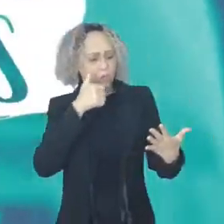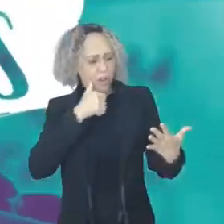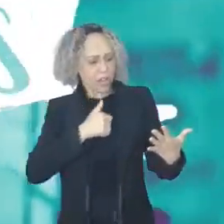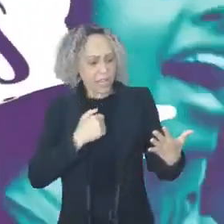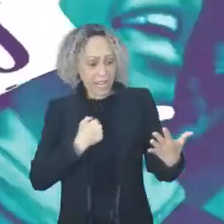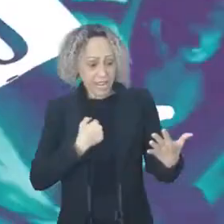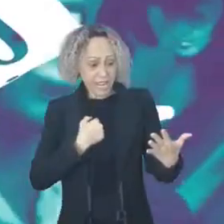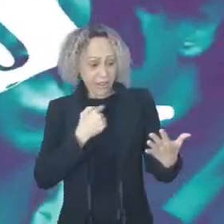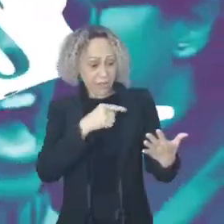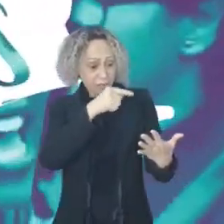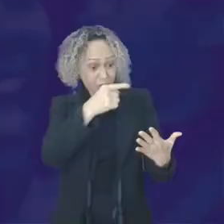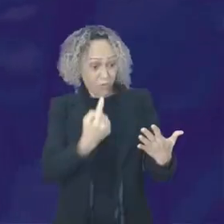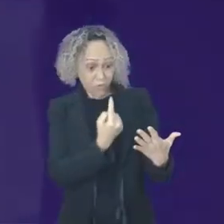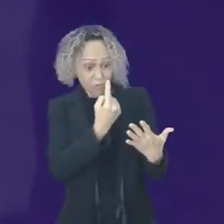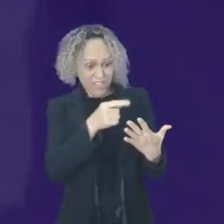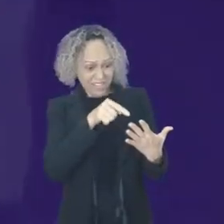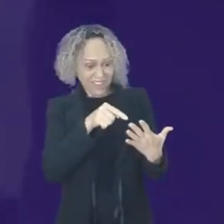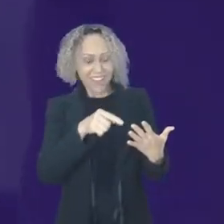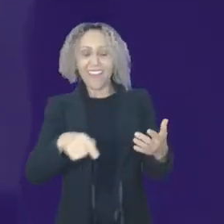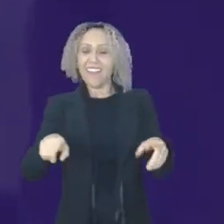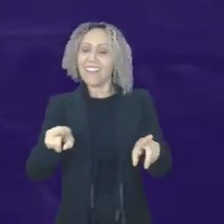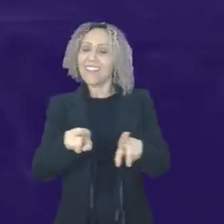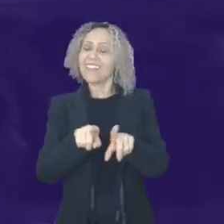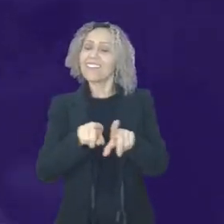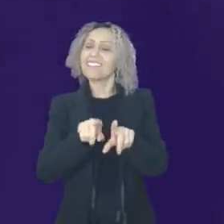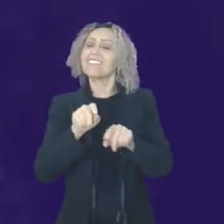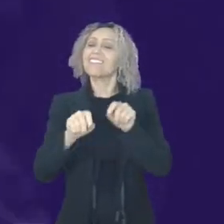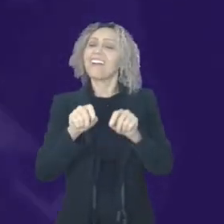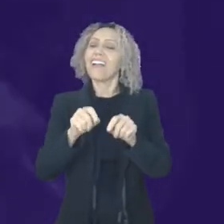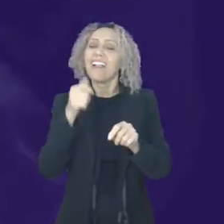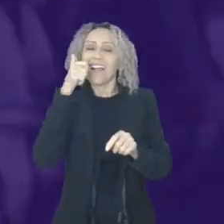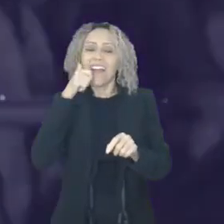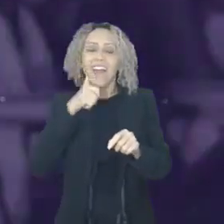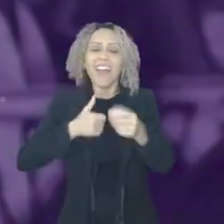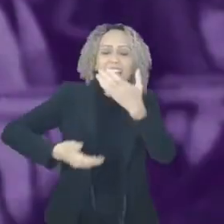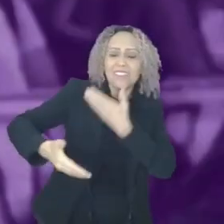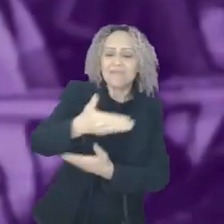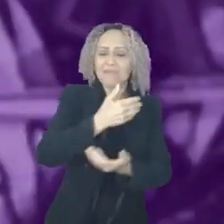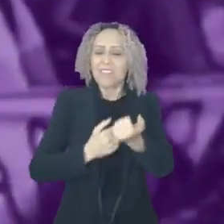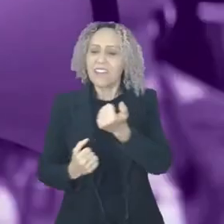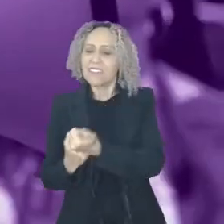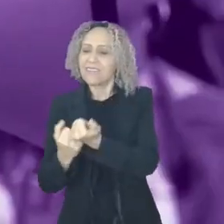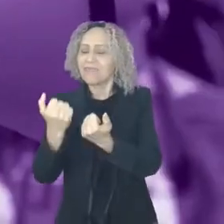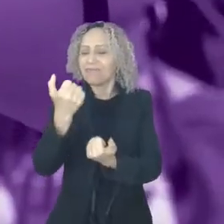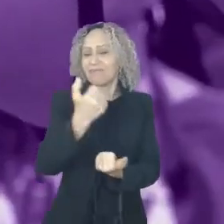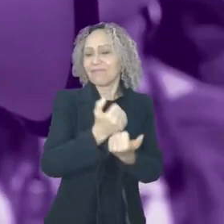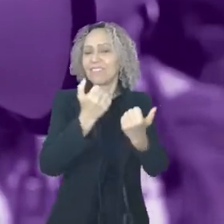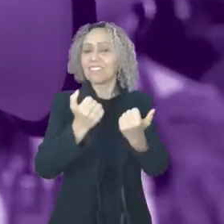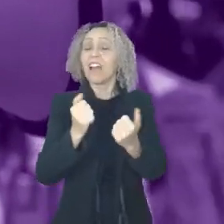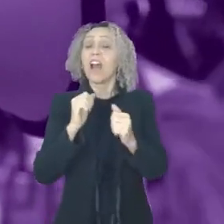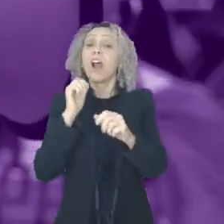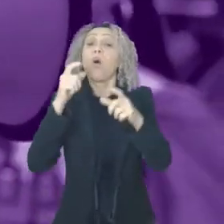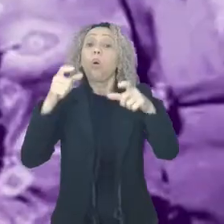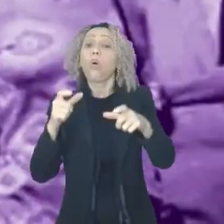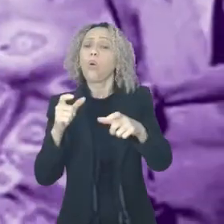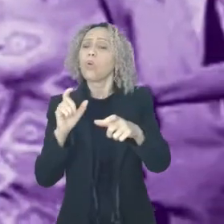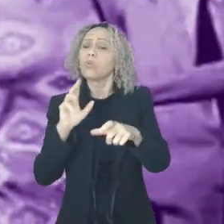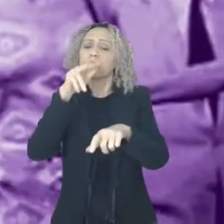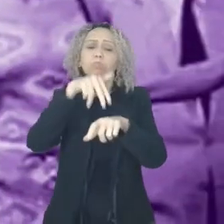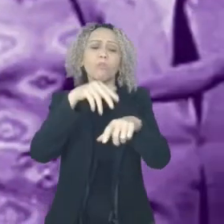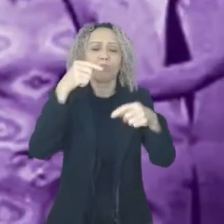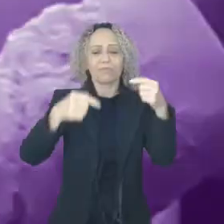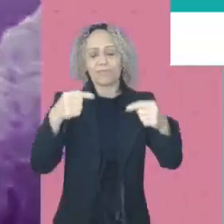Eu sou uma delas, são elas por elas, ocupando os espaços